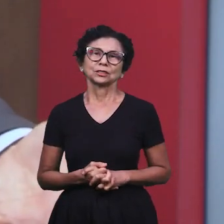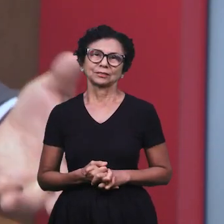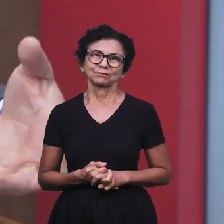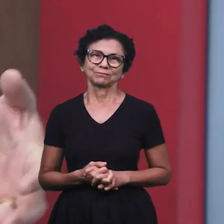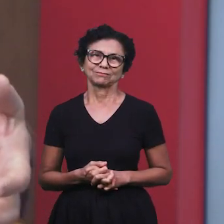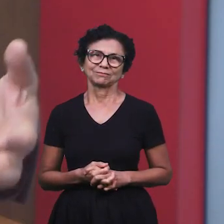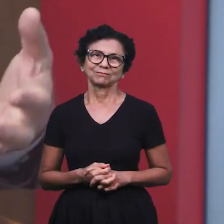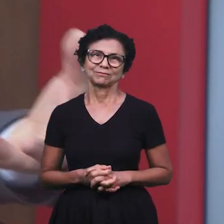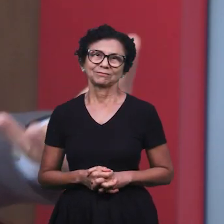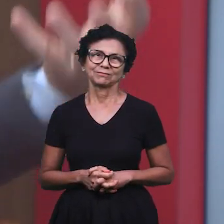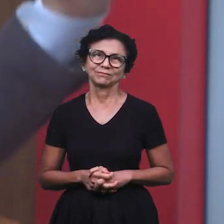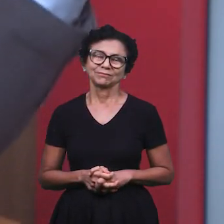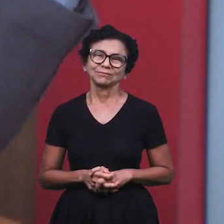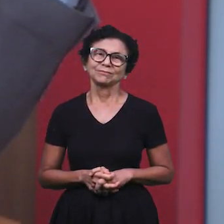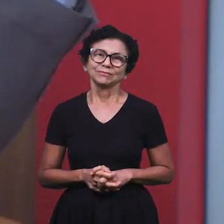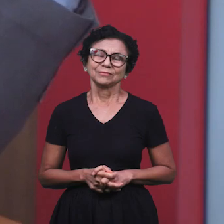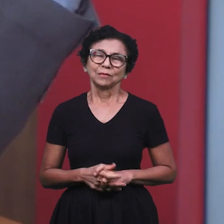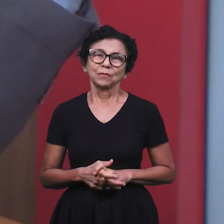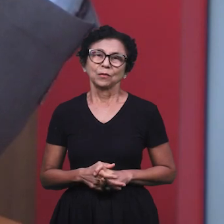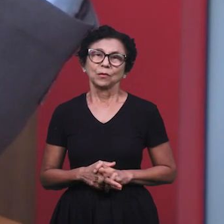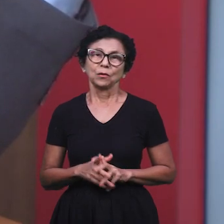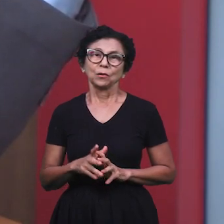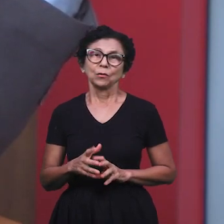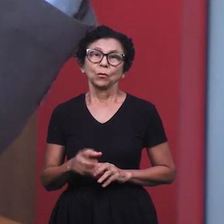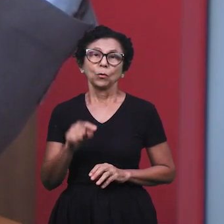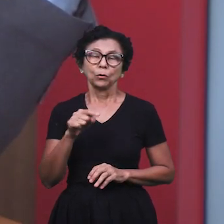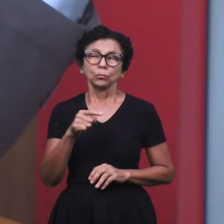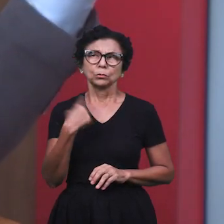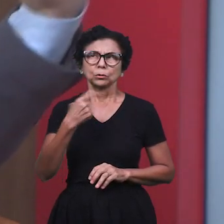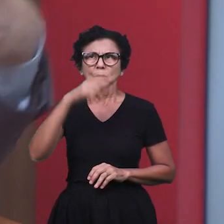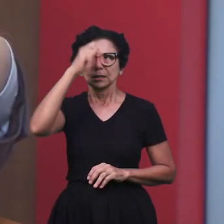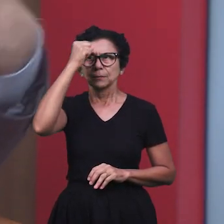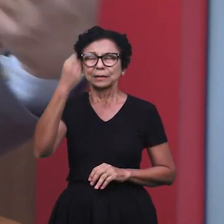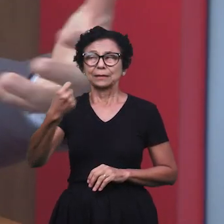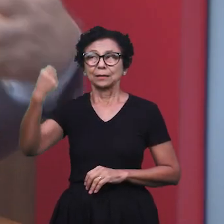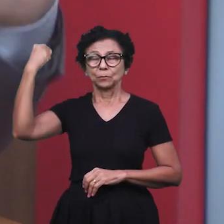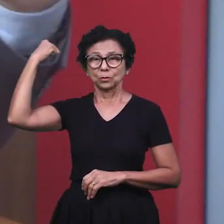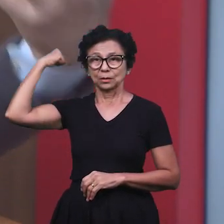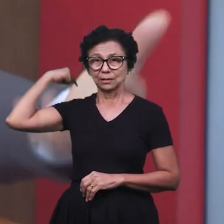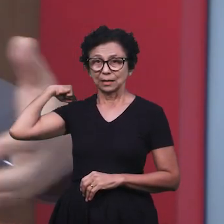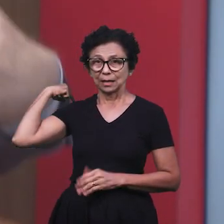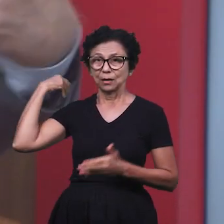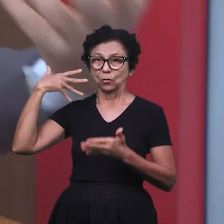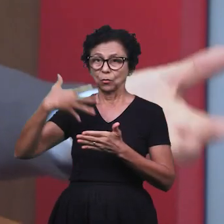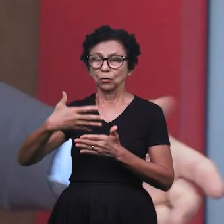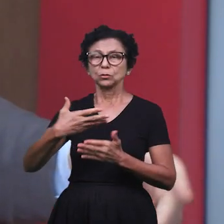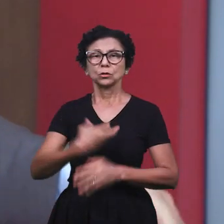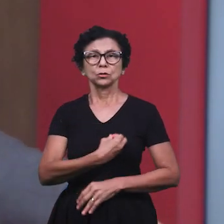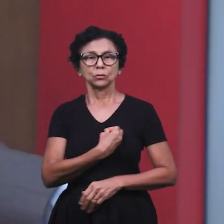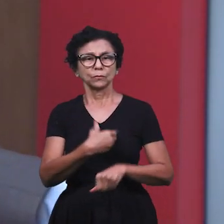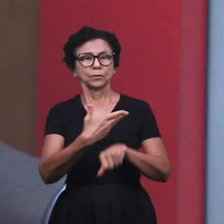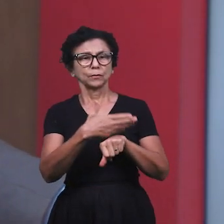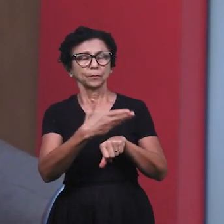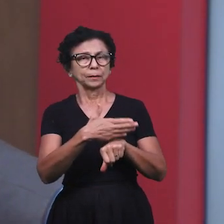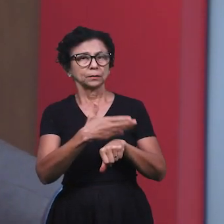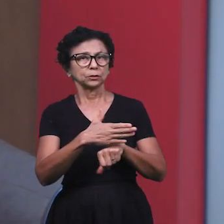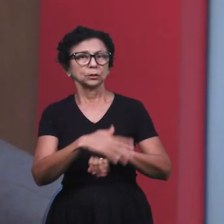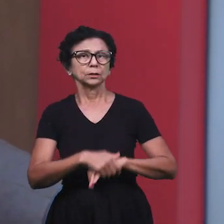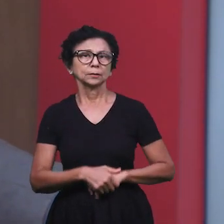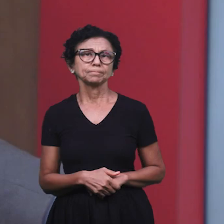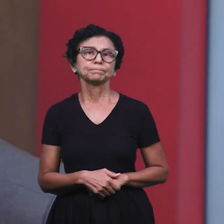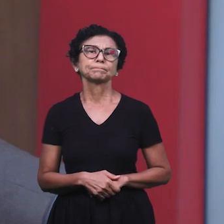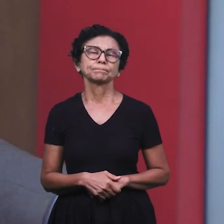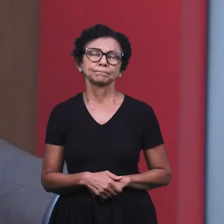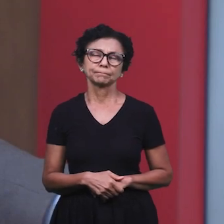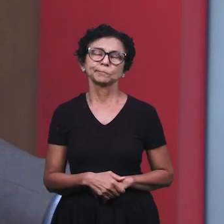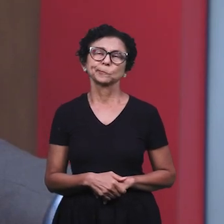em prática na nossa família, coisa que a gente aprendeu com eles, com a transmissão dos valores e das experiências vividas por